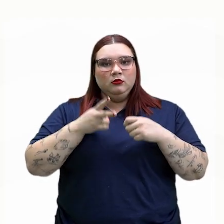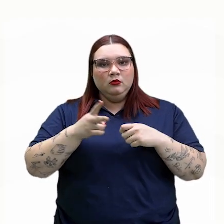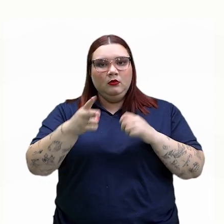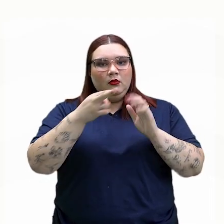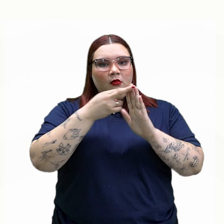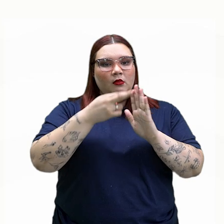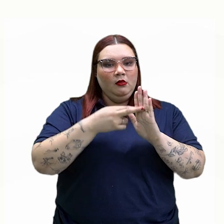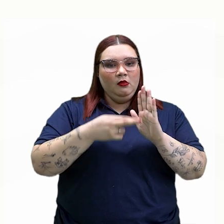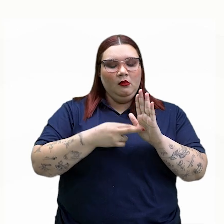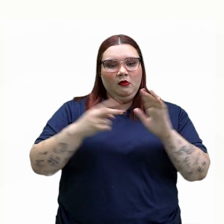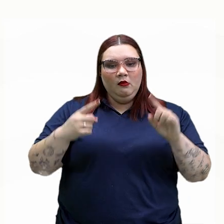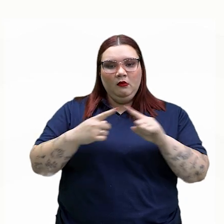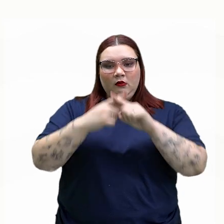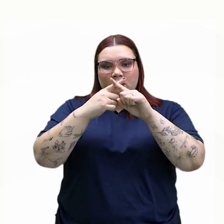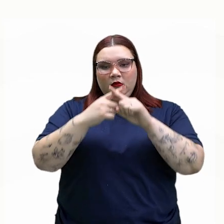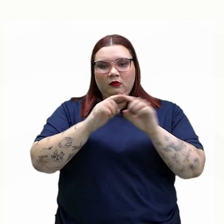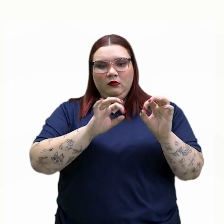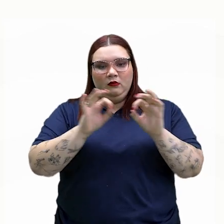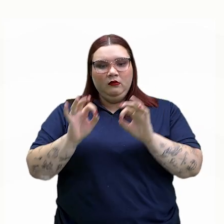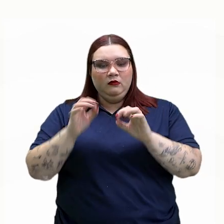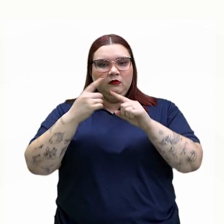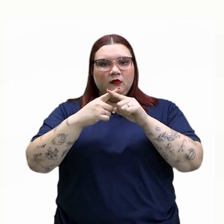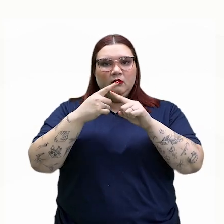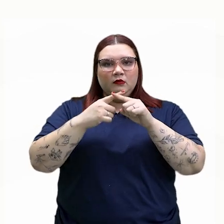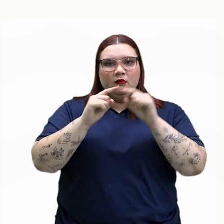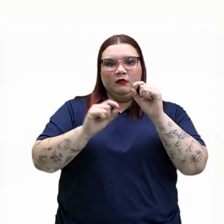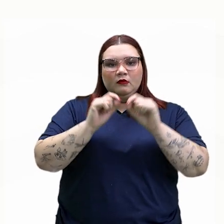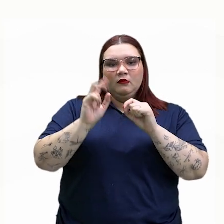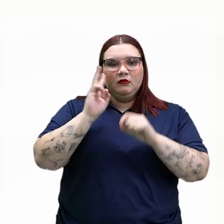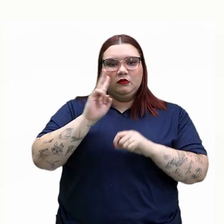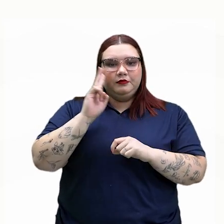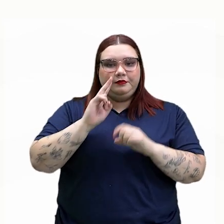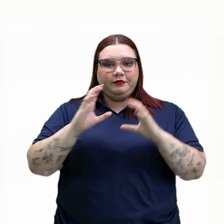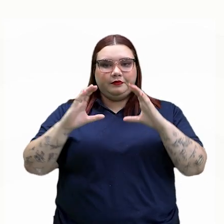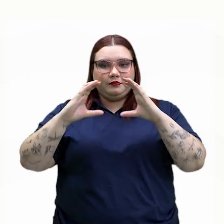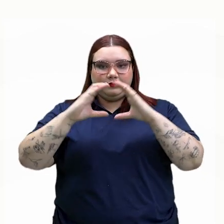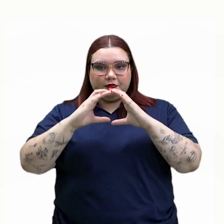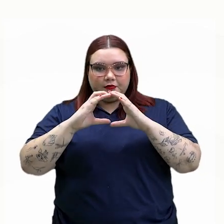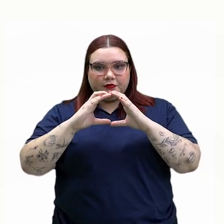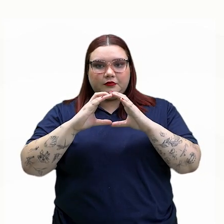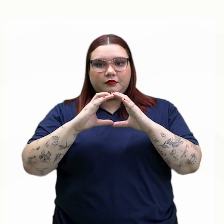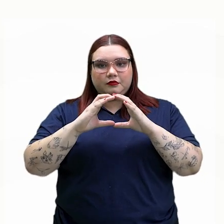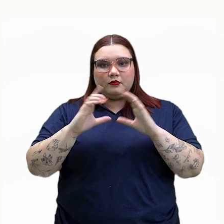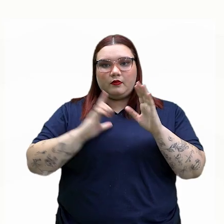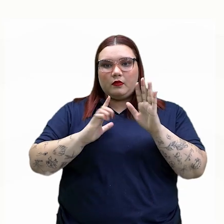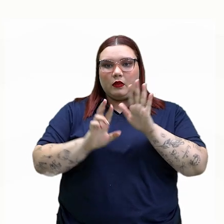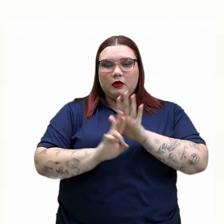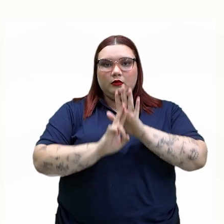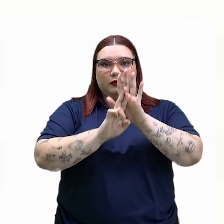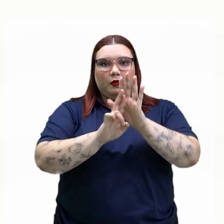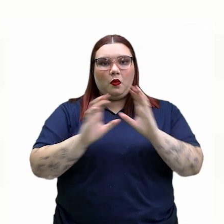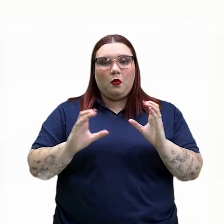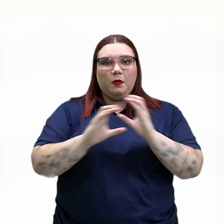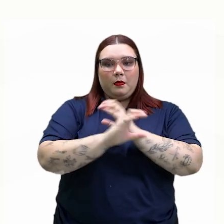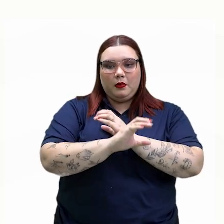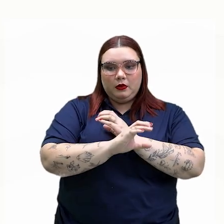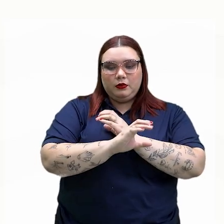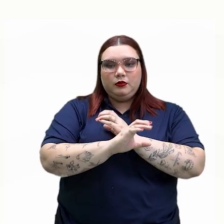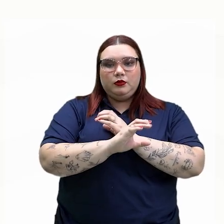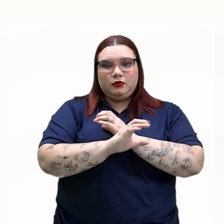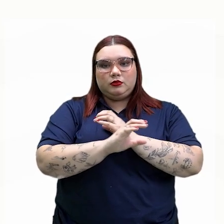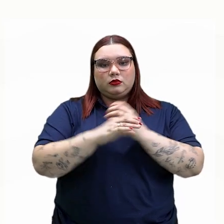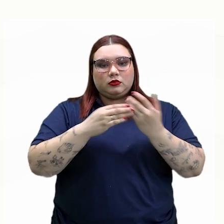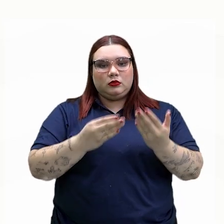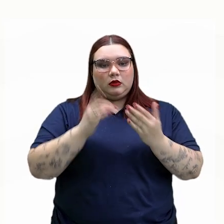essa regrinha de 3. Por quê? Lembra que um círculo, ele representa o todo. E